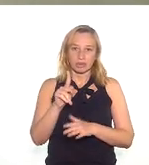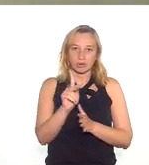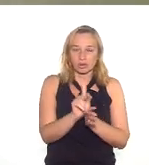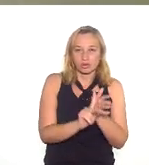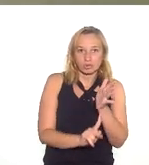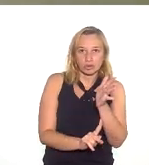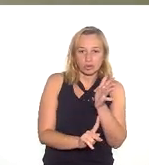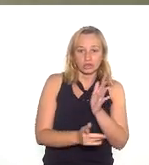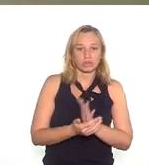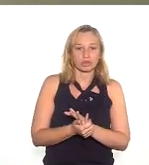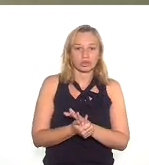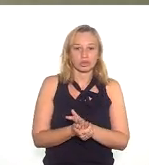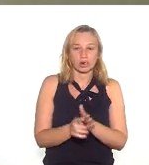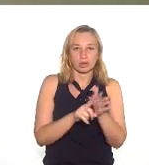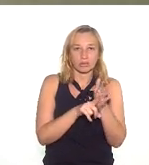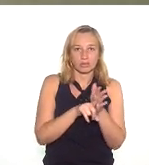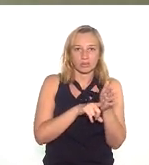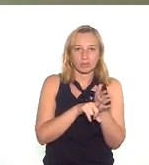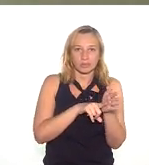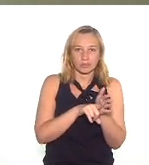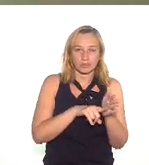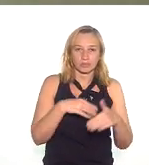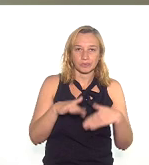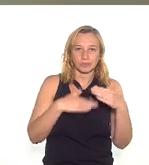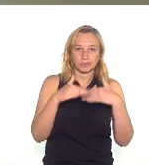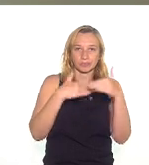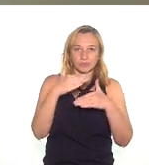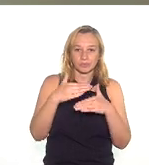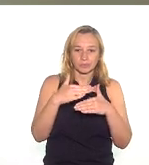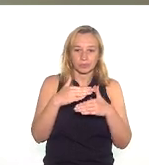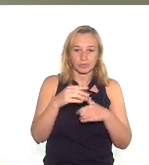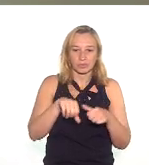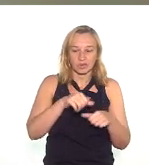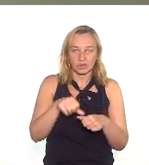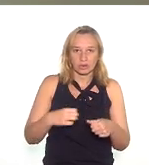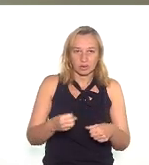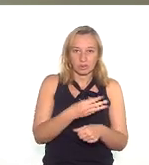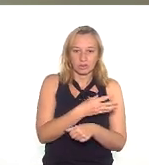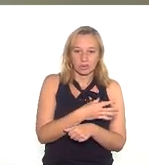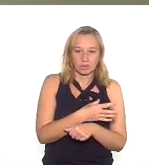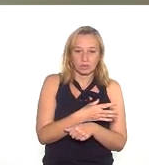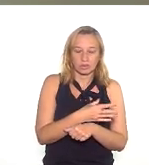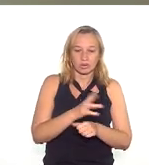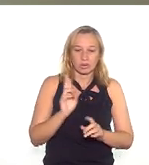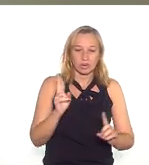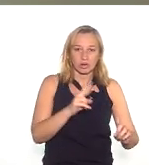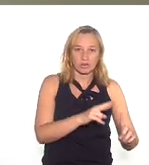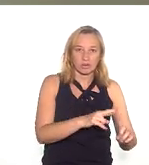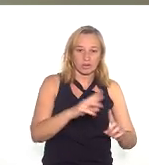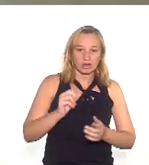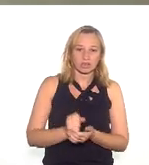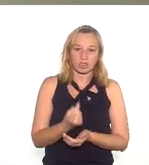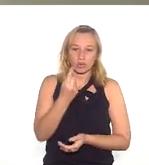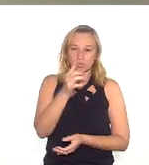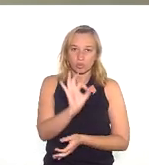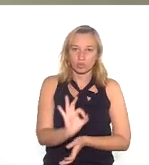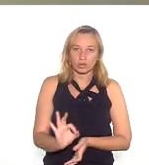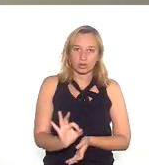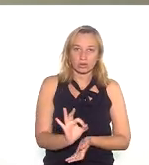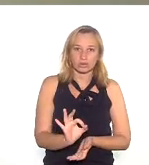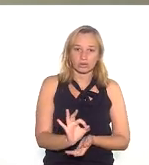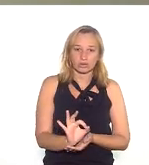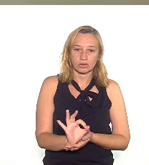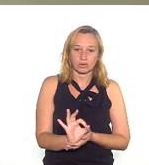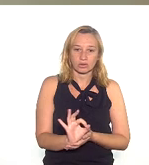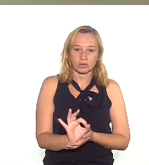de pesquisa, desenvolvimento e inovação referentes ao 1%